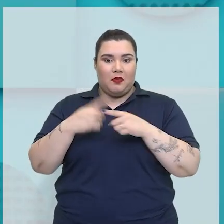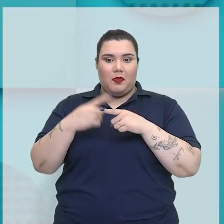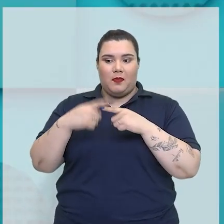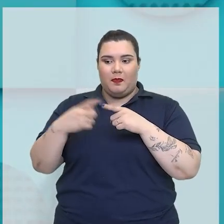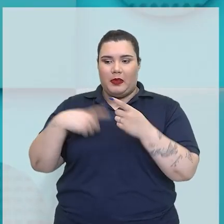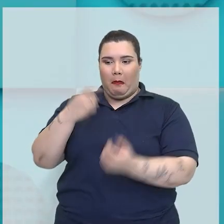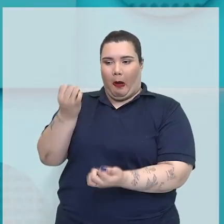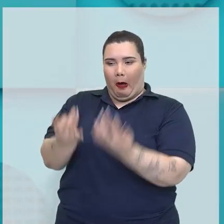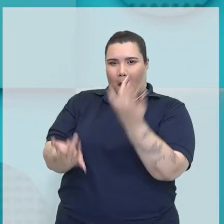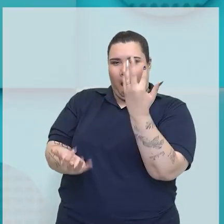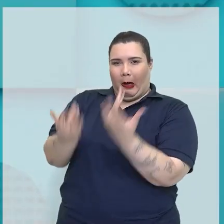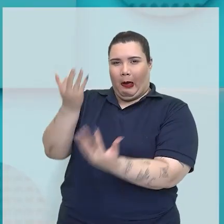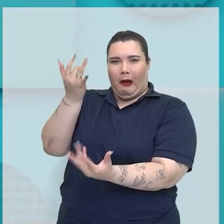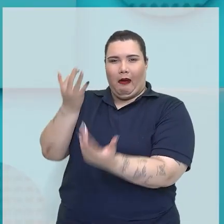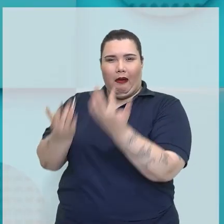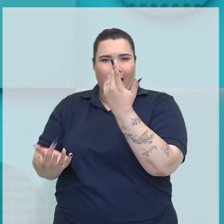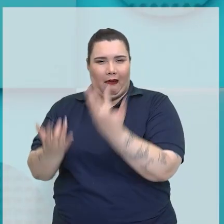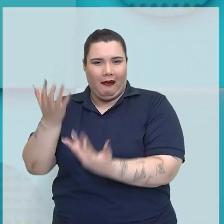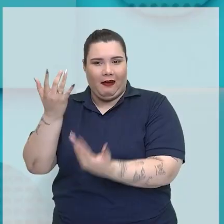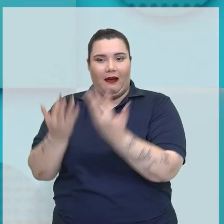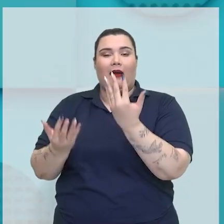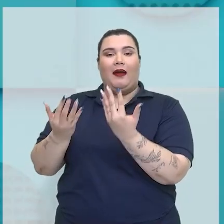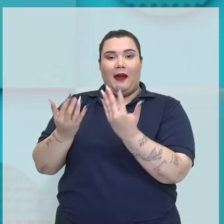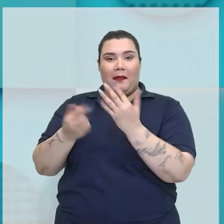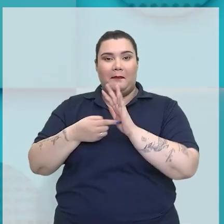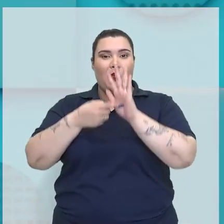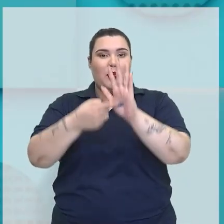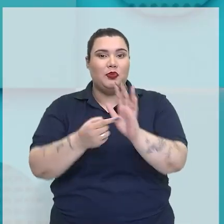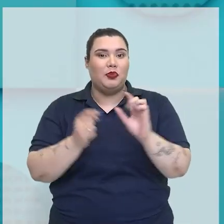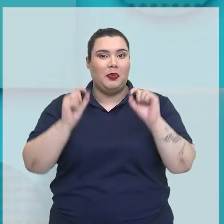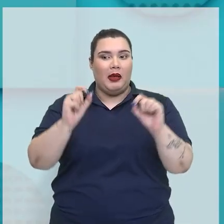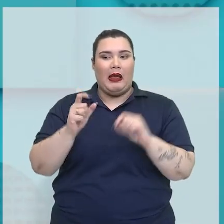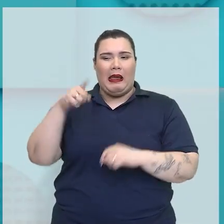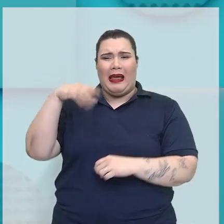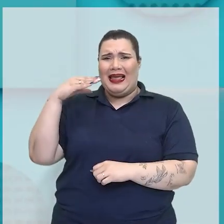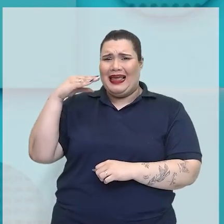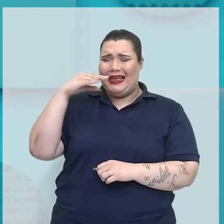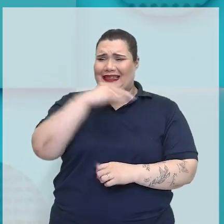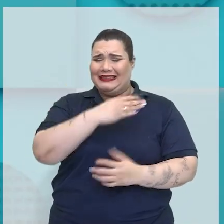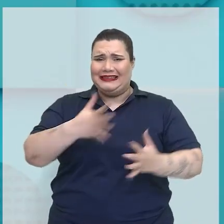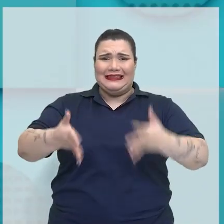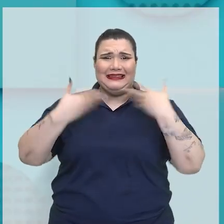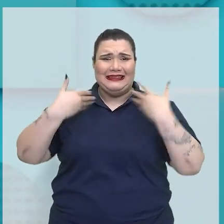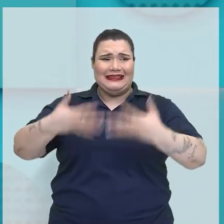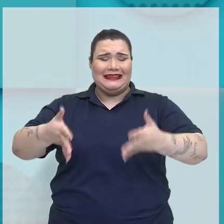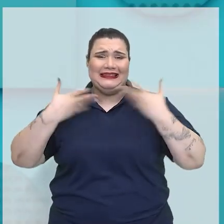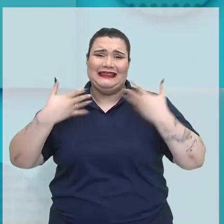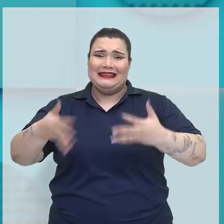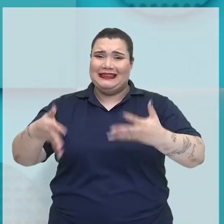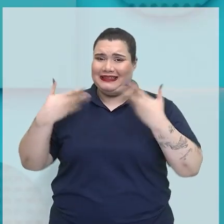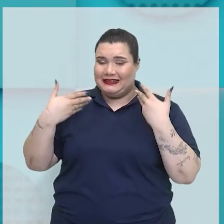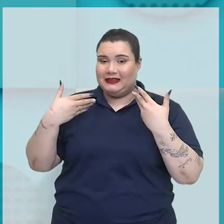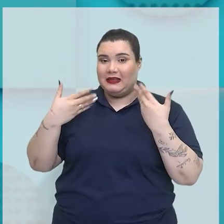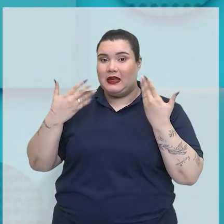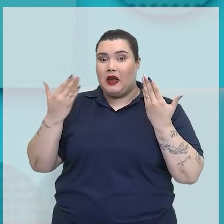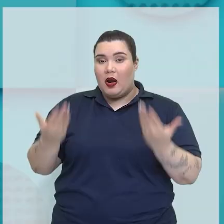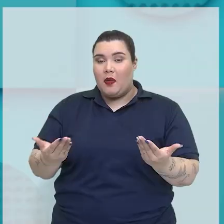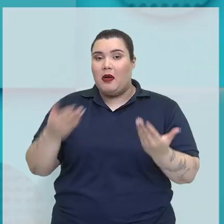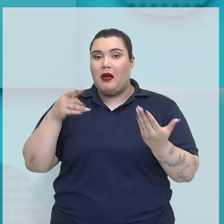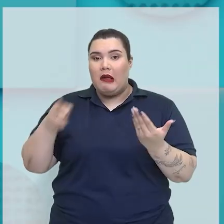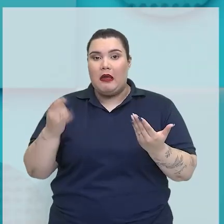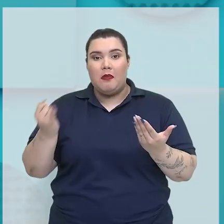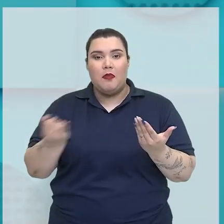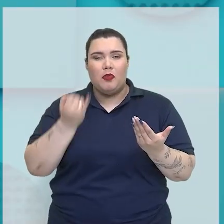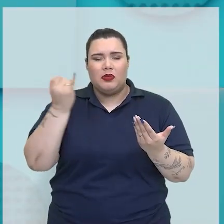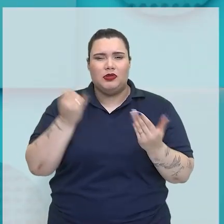do fogo, né? Então, isso indica o quê? Um calor extremo. E esse momento ele é crucial por vários motivos,